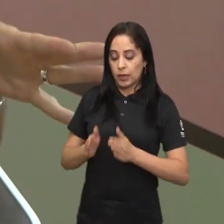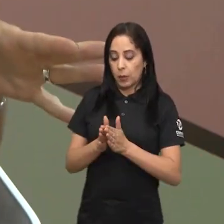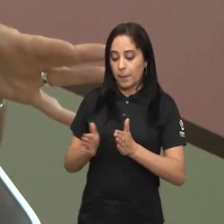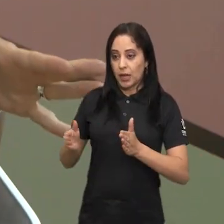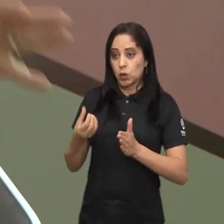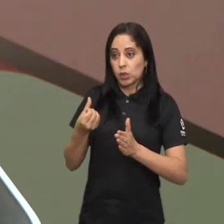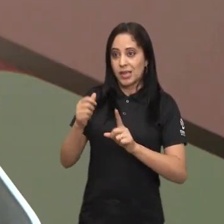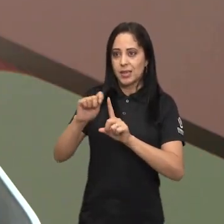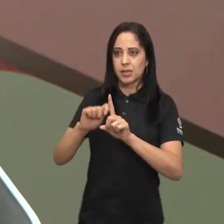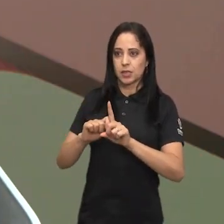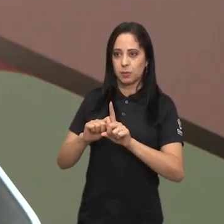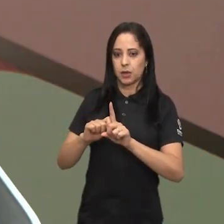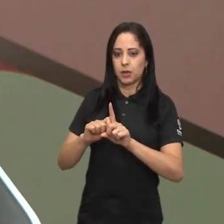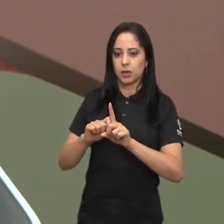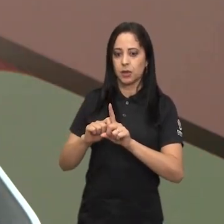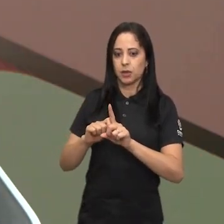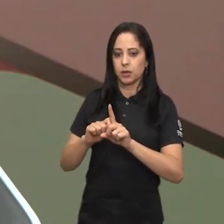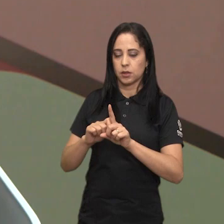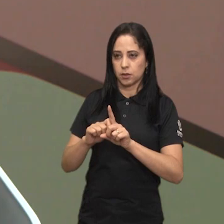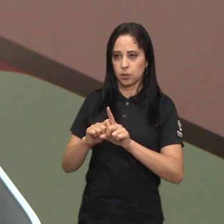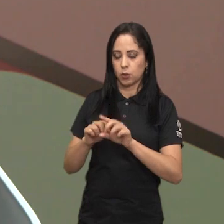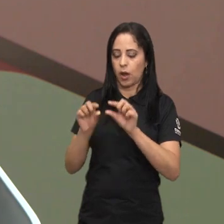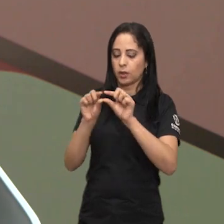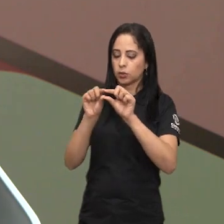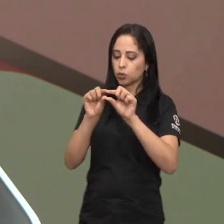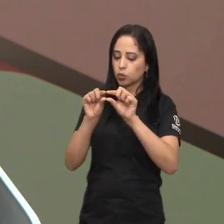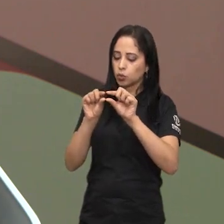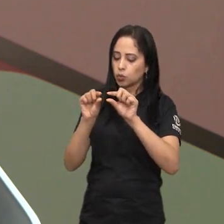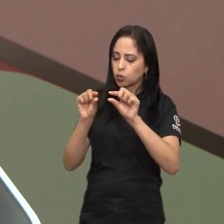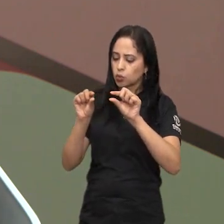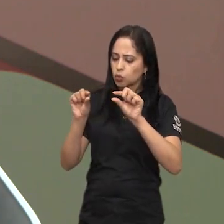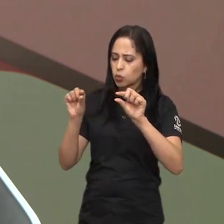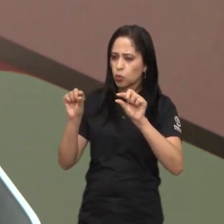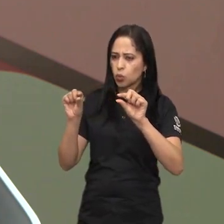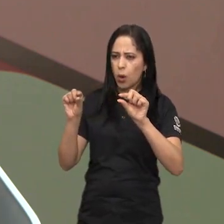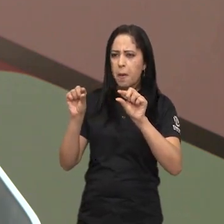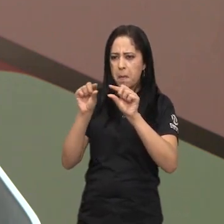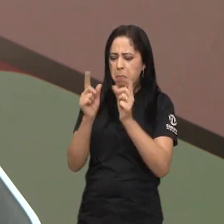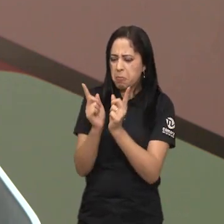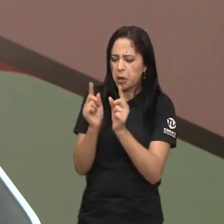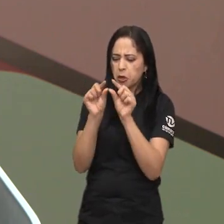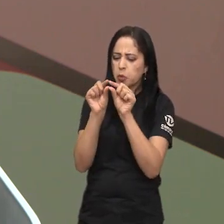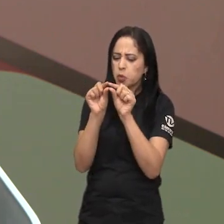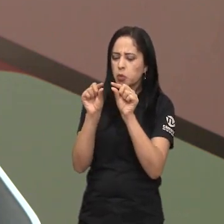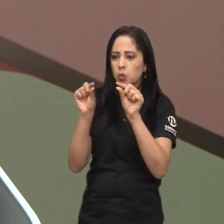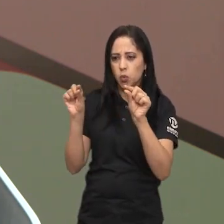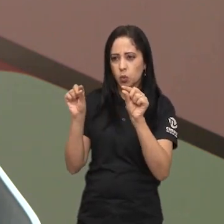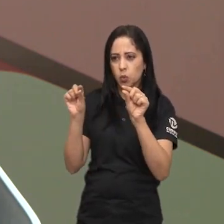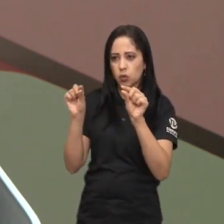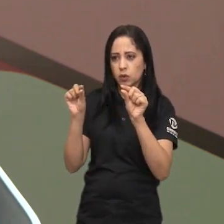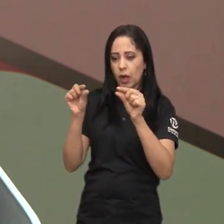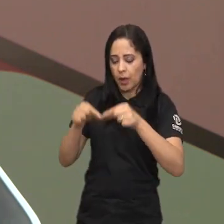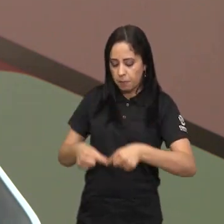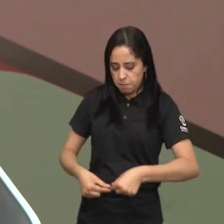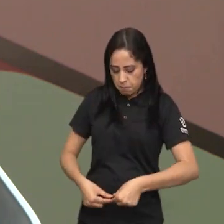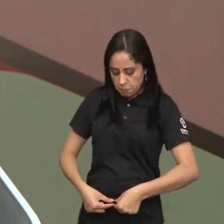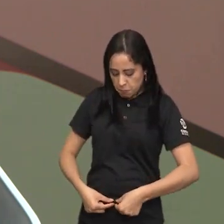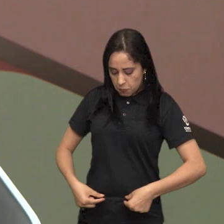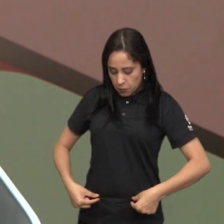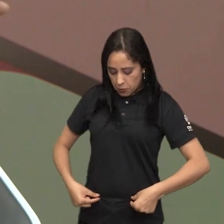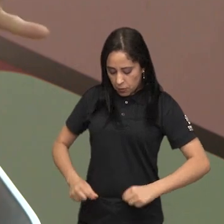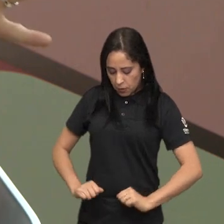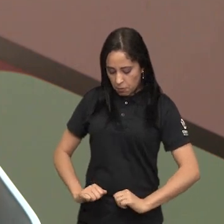6 meses. Ele é um implante de hormônio prensado. Ele vem um tubinho pequenininho, que ele vai liberando